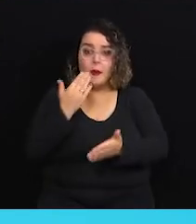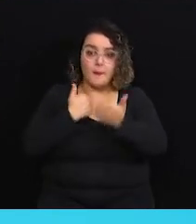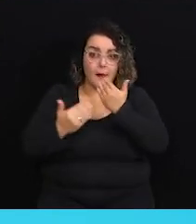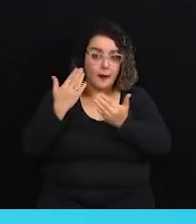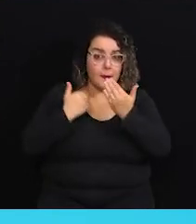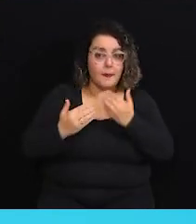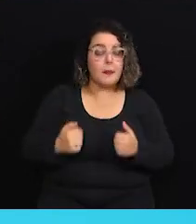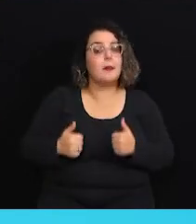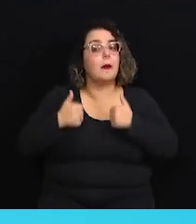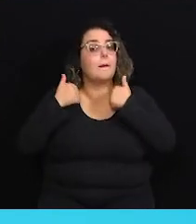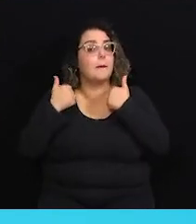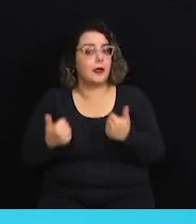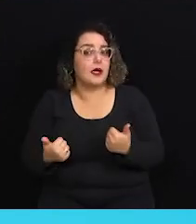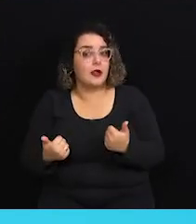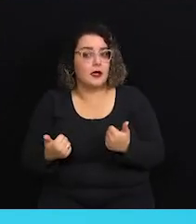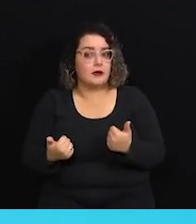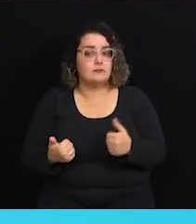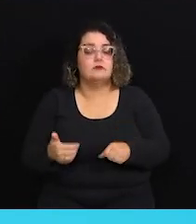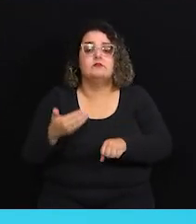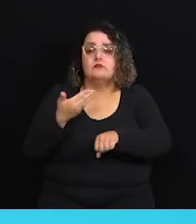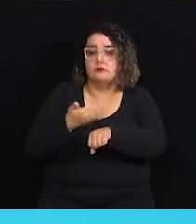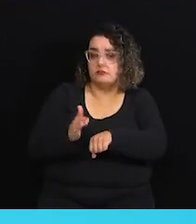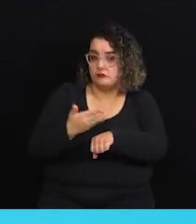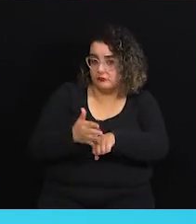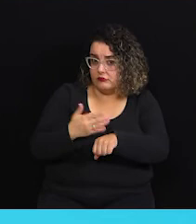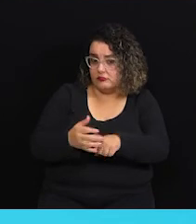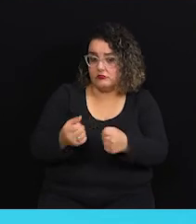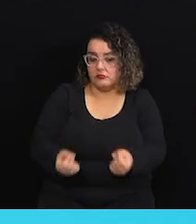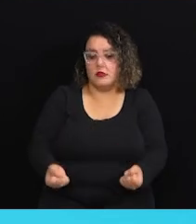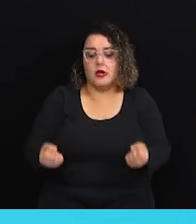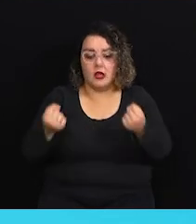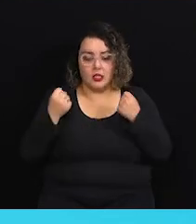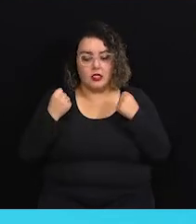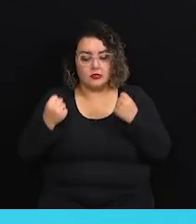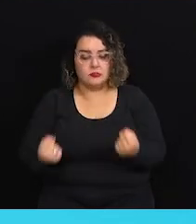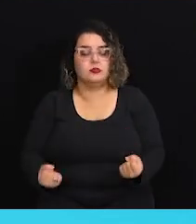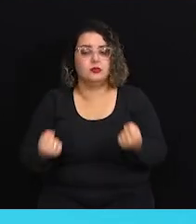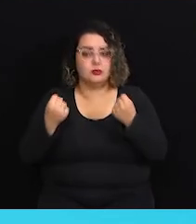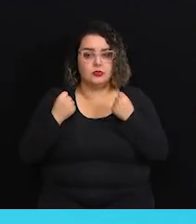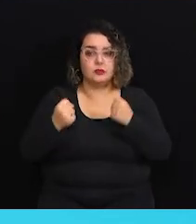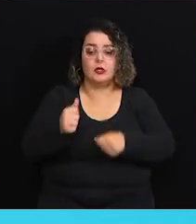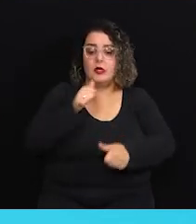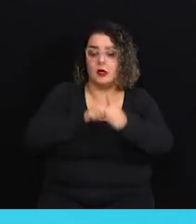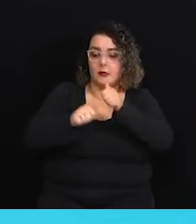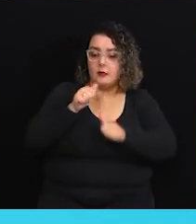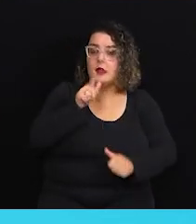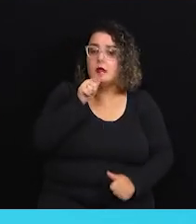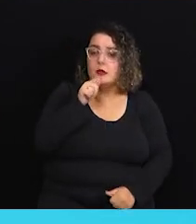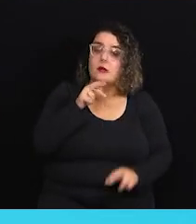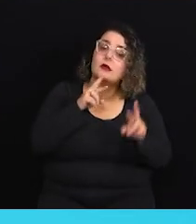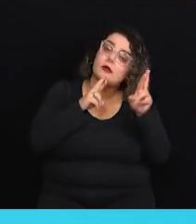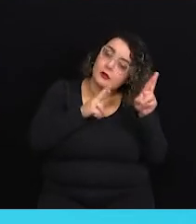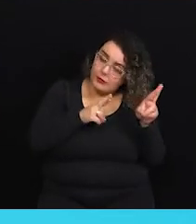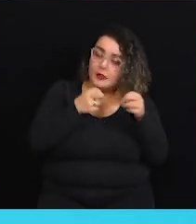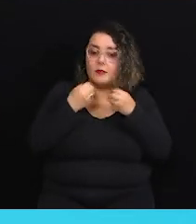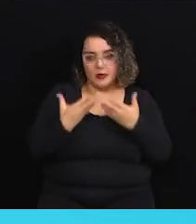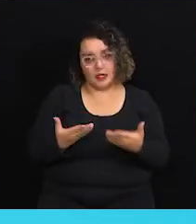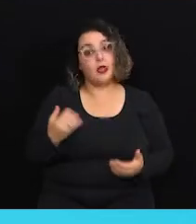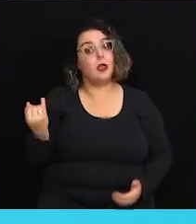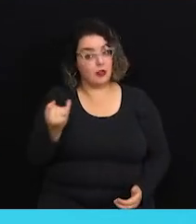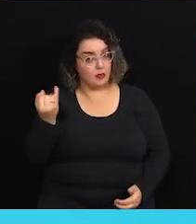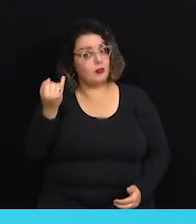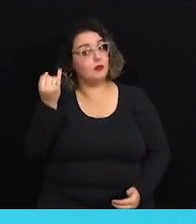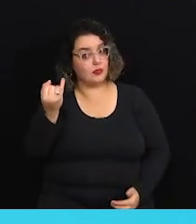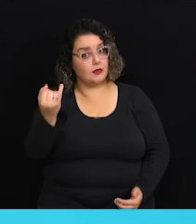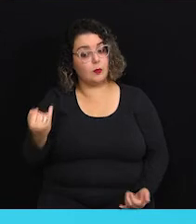começarmos a comer bem, praticar atividade física, se hidratar e dormir bem, né? Que dormir bem